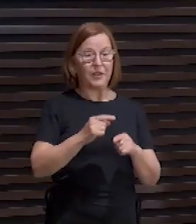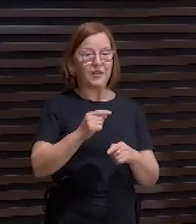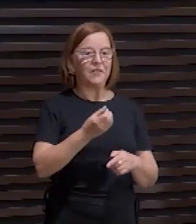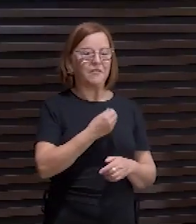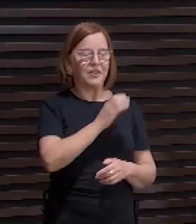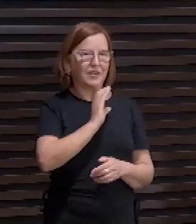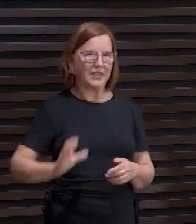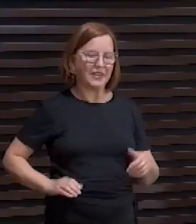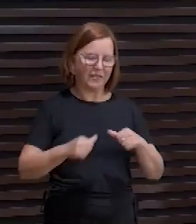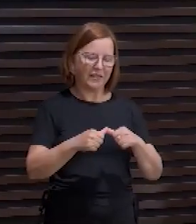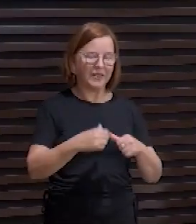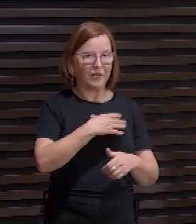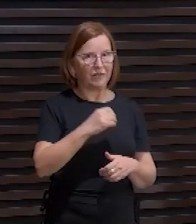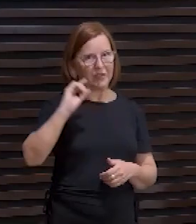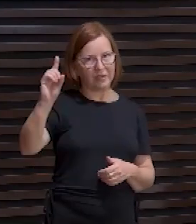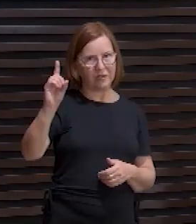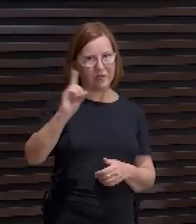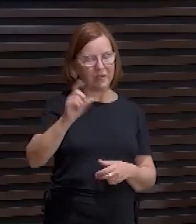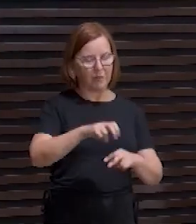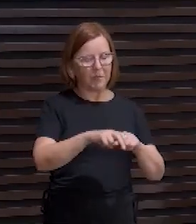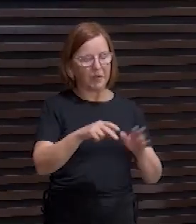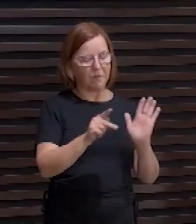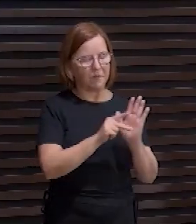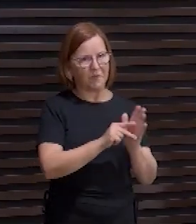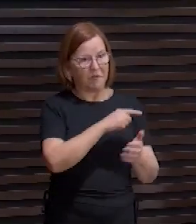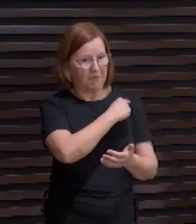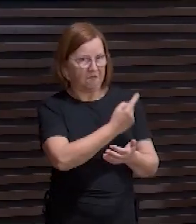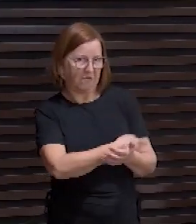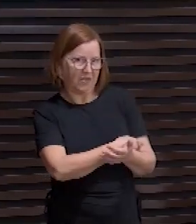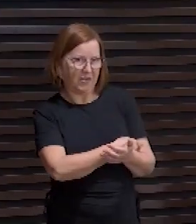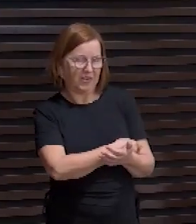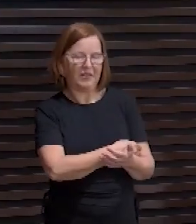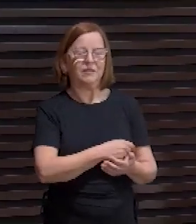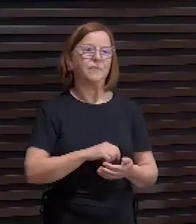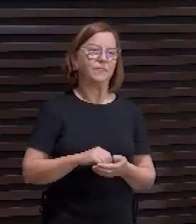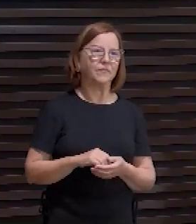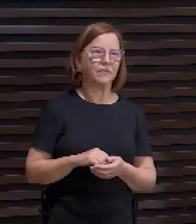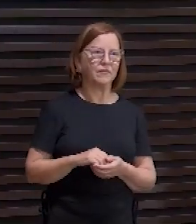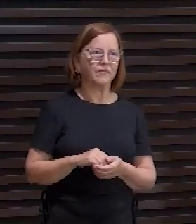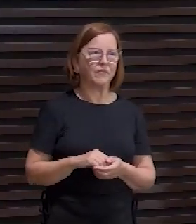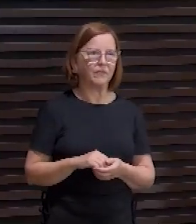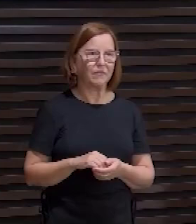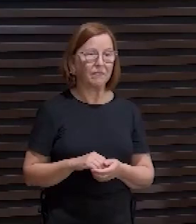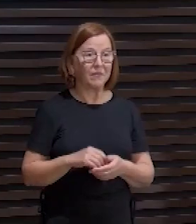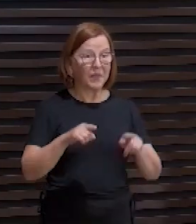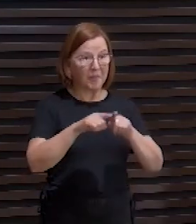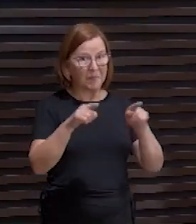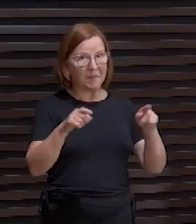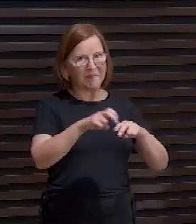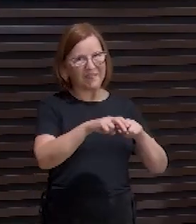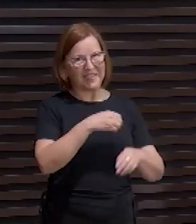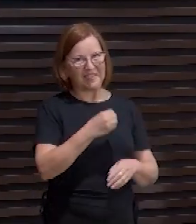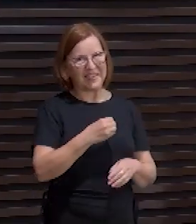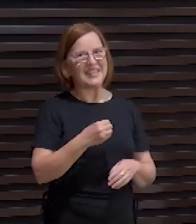por isso. Não é pela força do seu braço, não é pela sua santificação a fórceps, mas é pela vida de Cristo